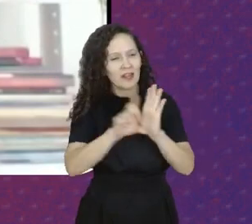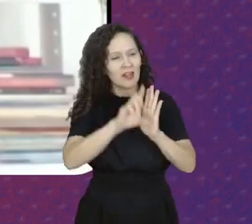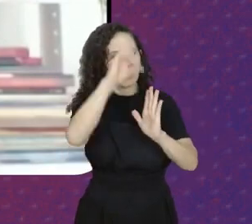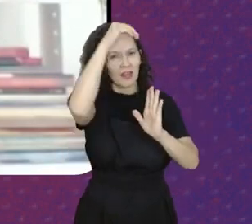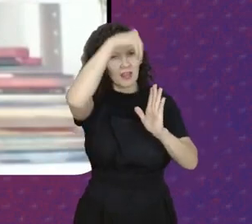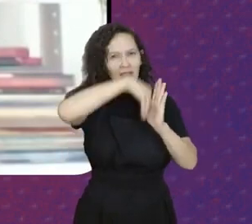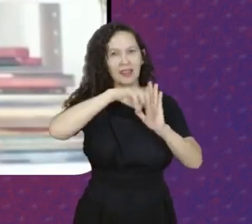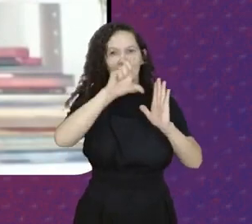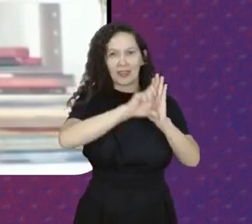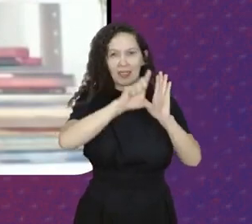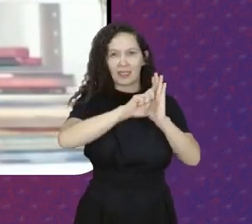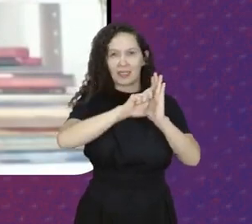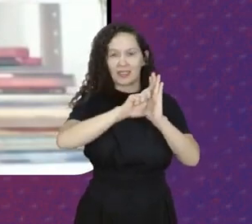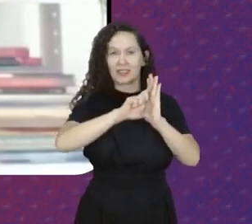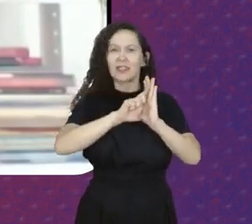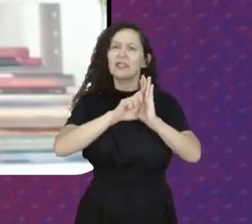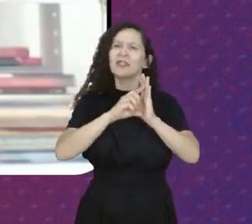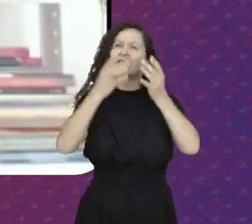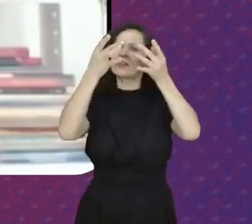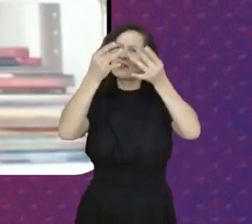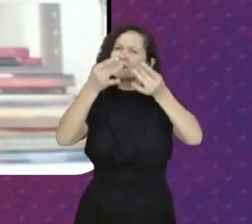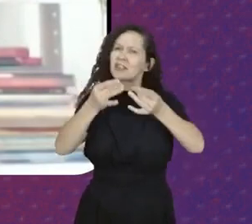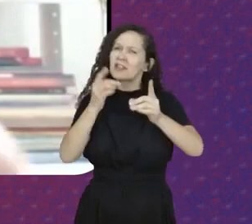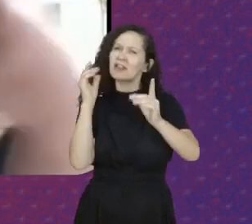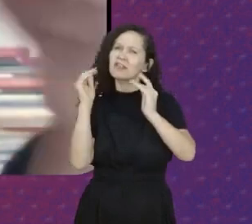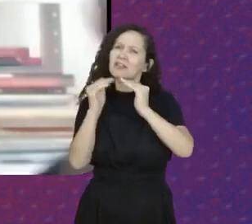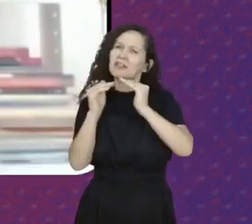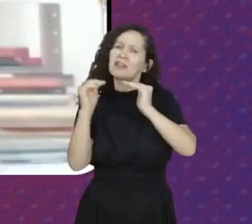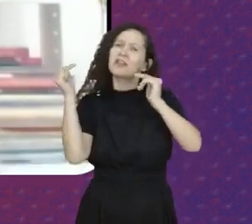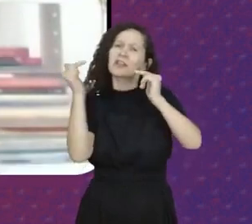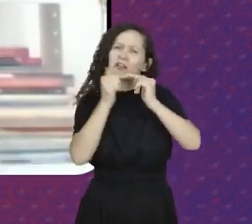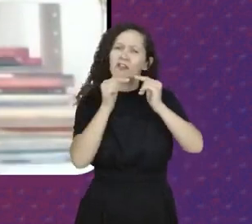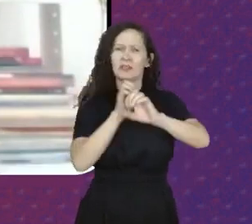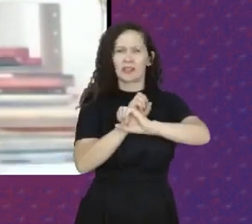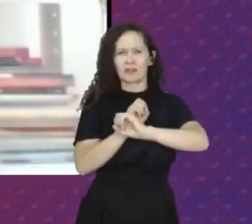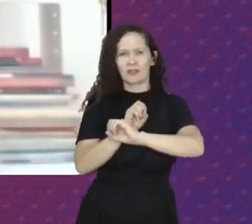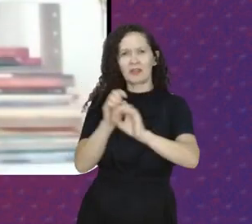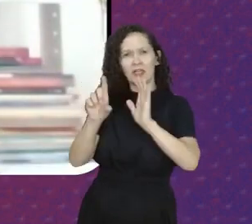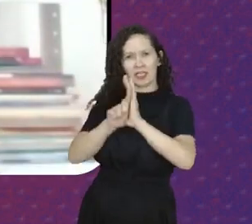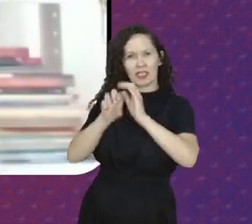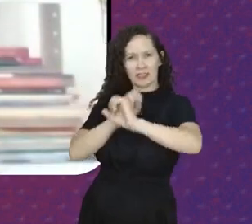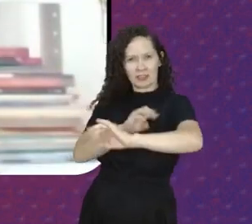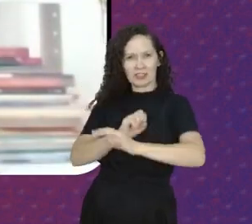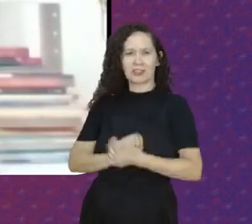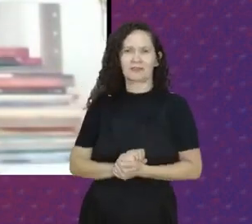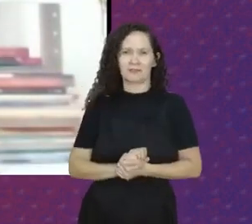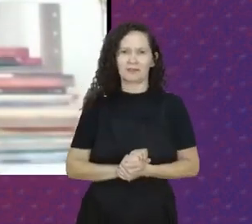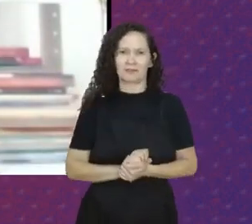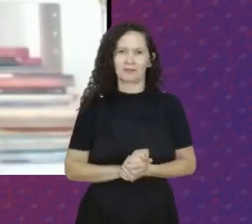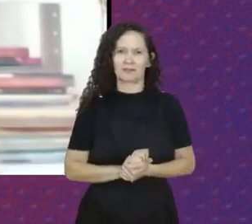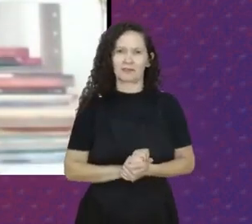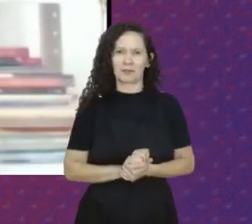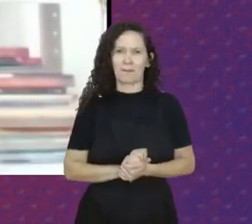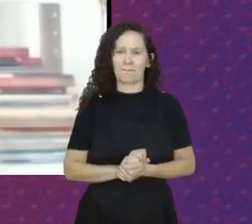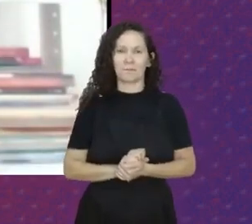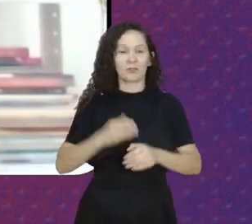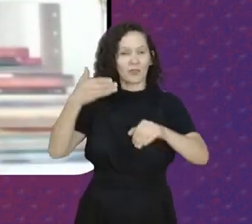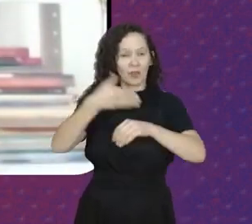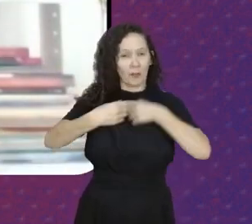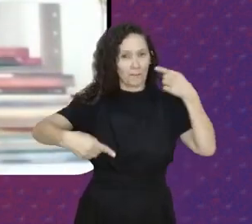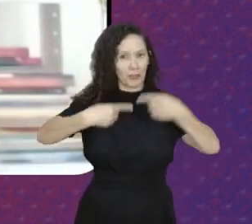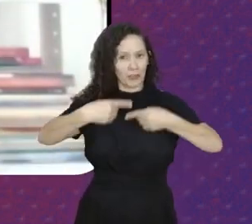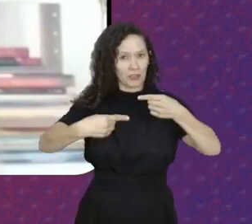dentro dos critérios educacionais. Então, creche e pré-escola passa a estar dentro dos sistemas educacionais. Ela integra a política